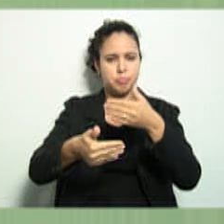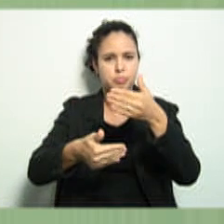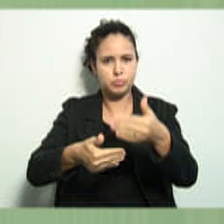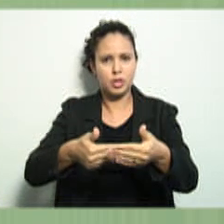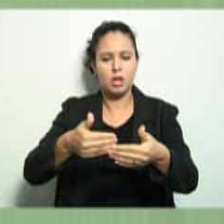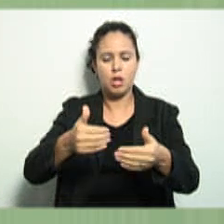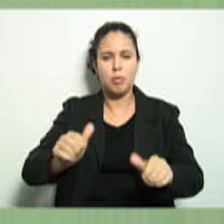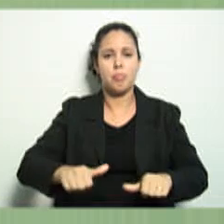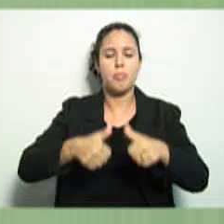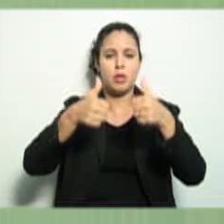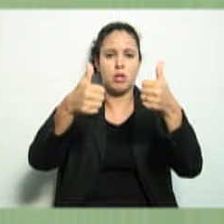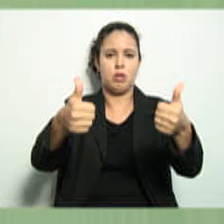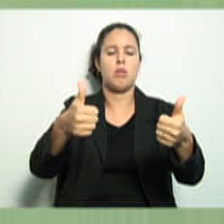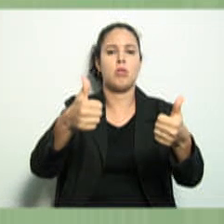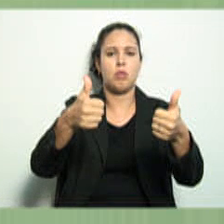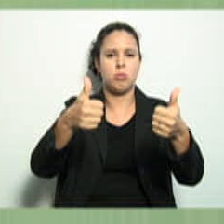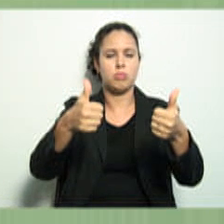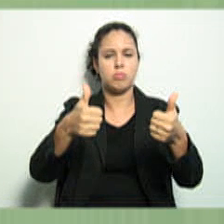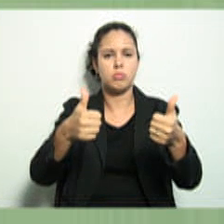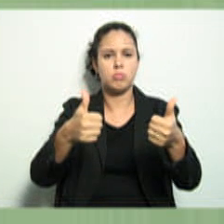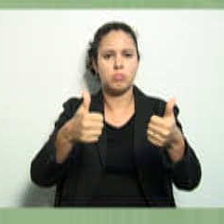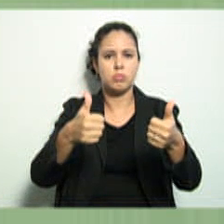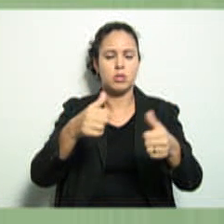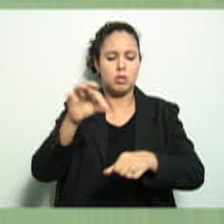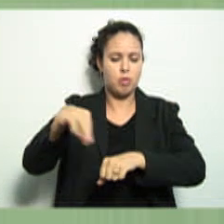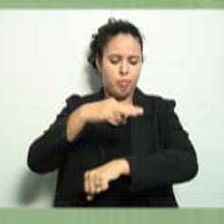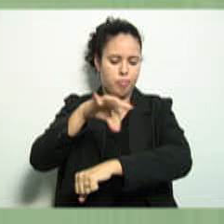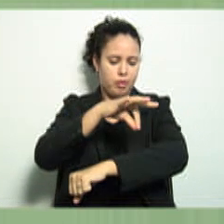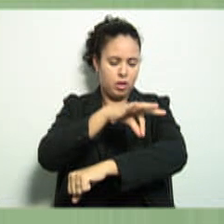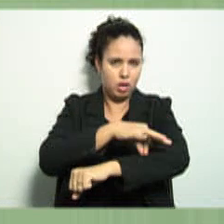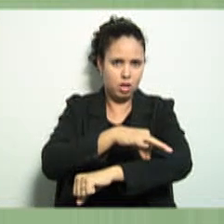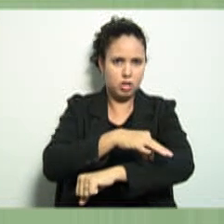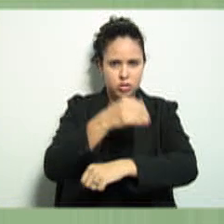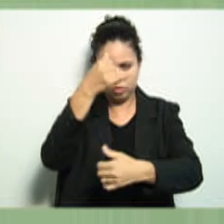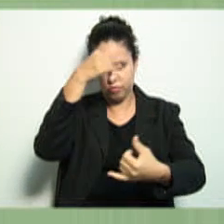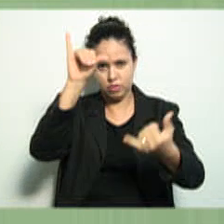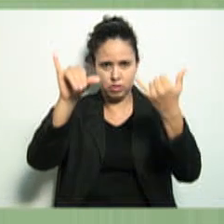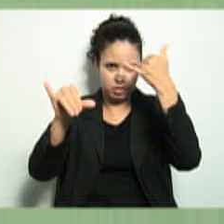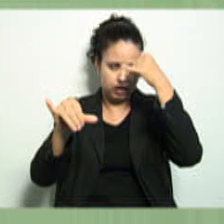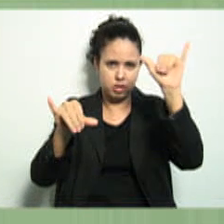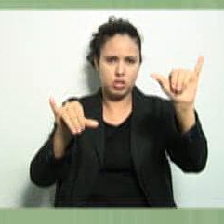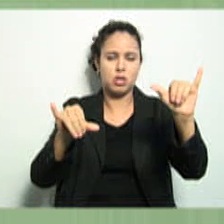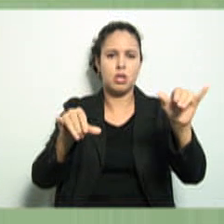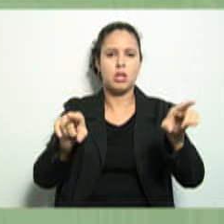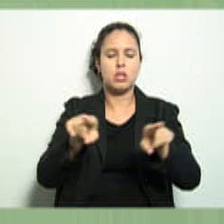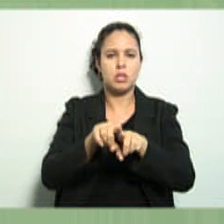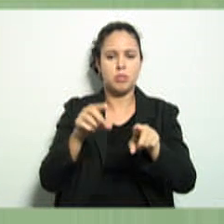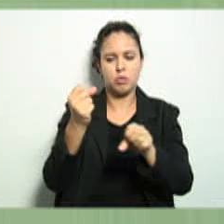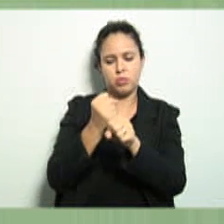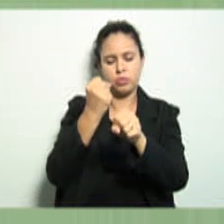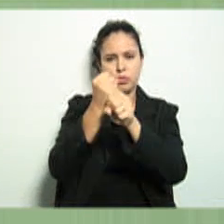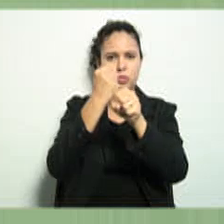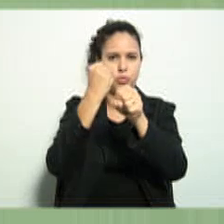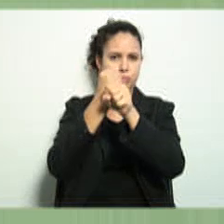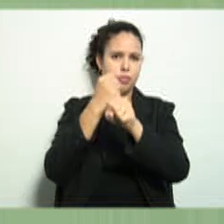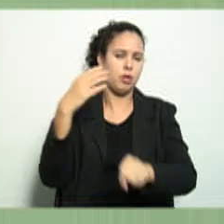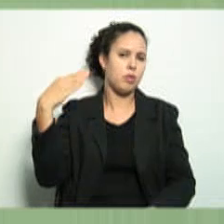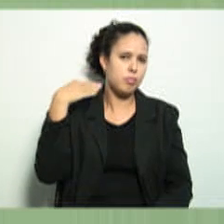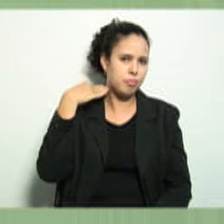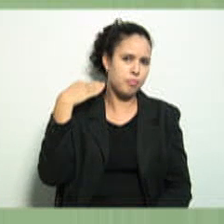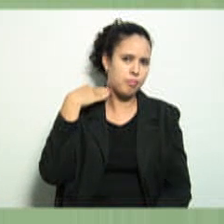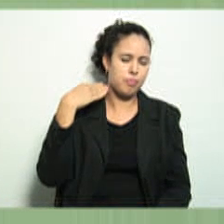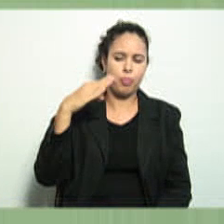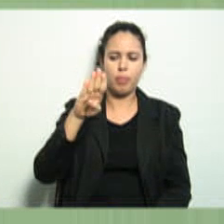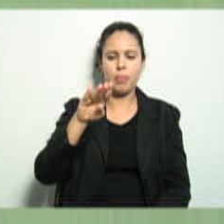saneamento, combate à malária e, principalmente, a construção do Banco da Borracha, recursos